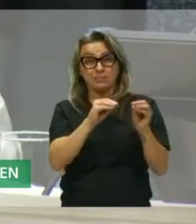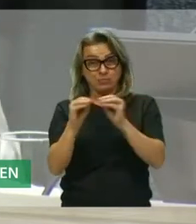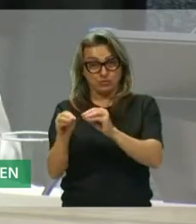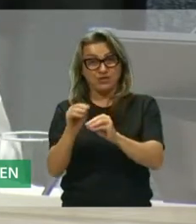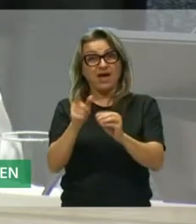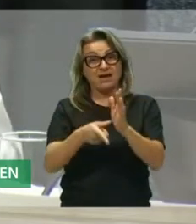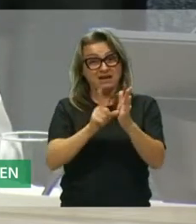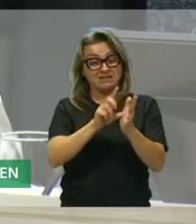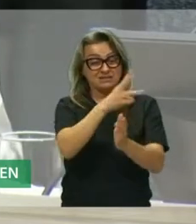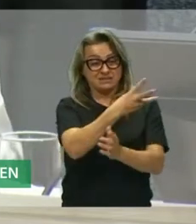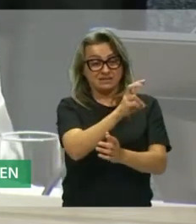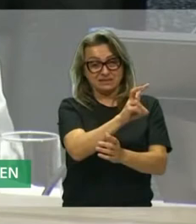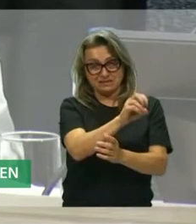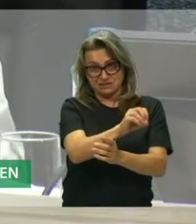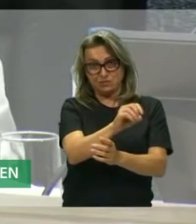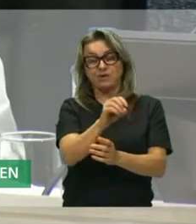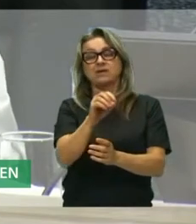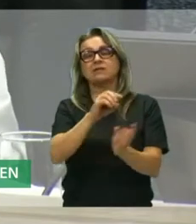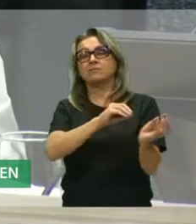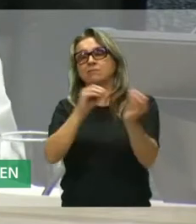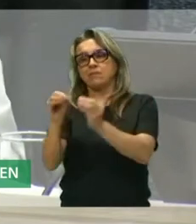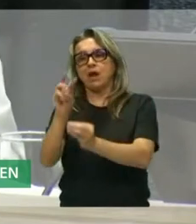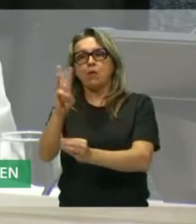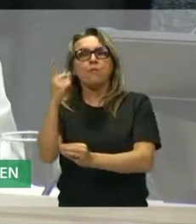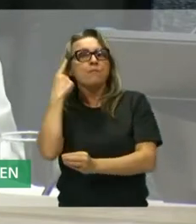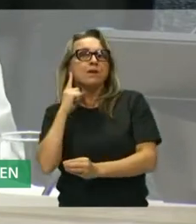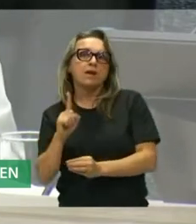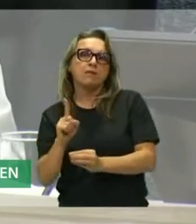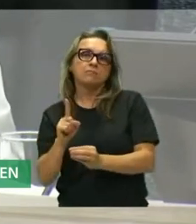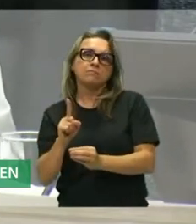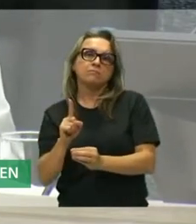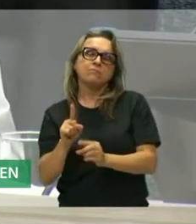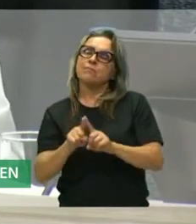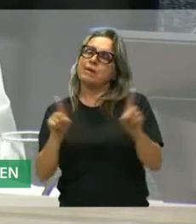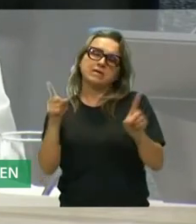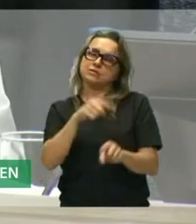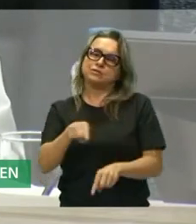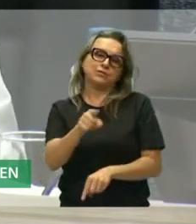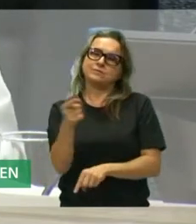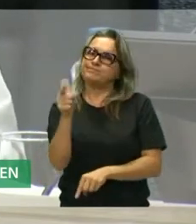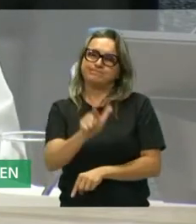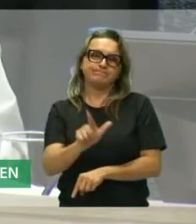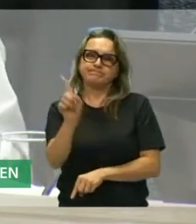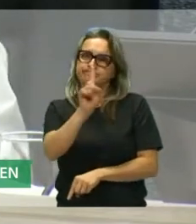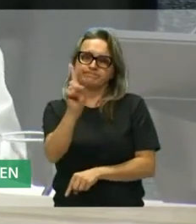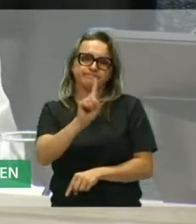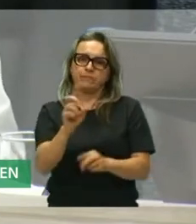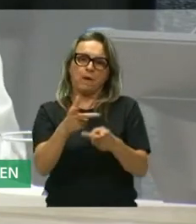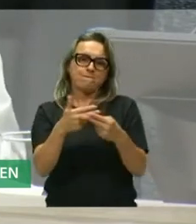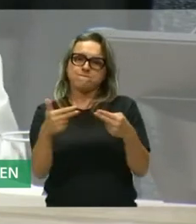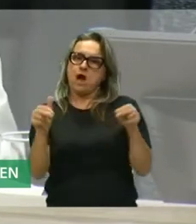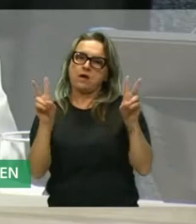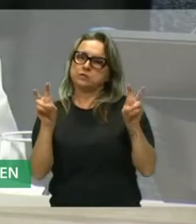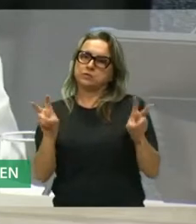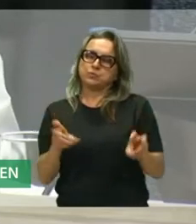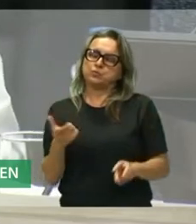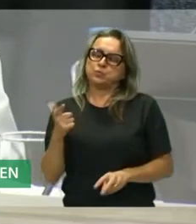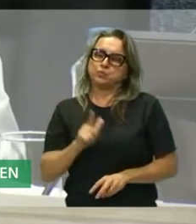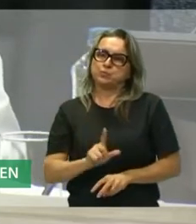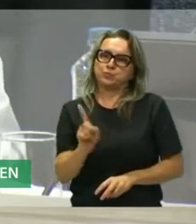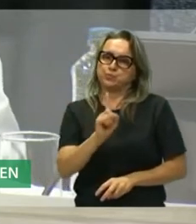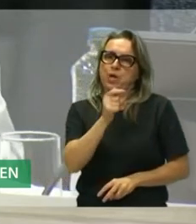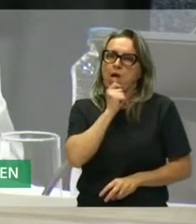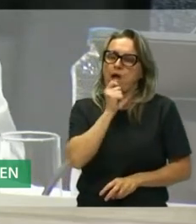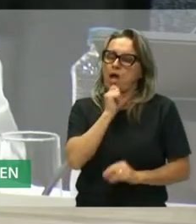seria um aporte de 900.000 mês. Infelizmente, nós não conseguimos, por por vários motivos, dar sequência e ainda